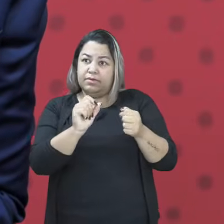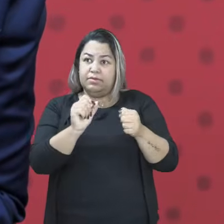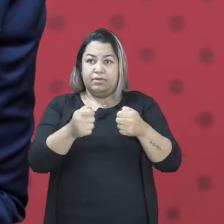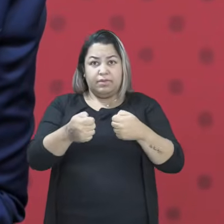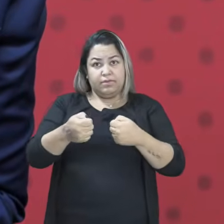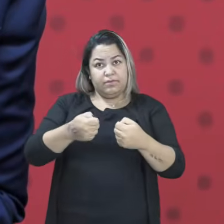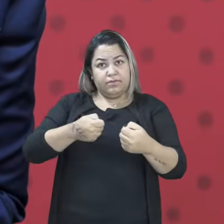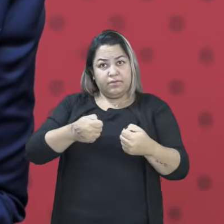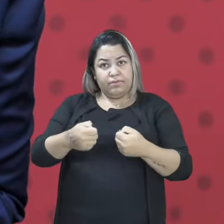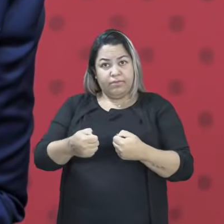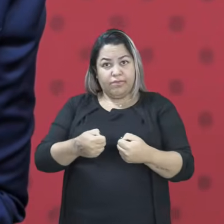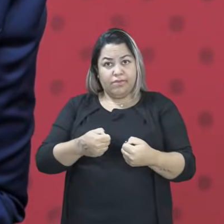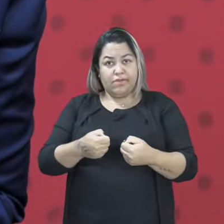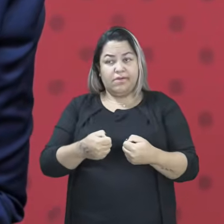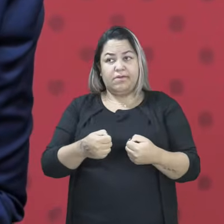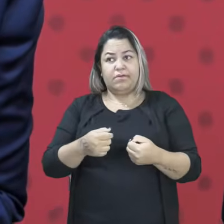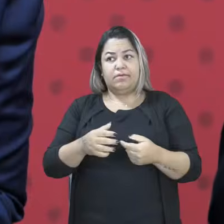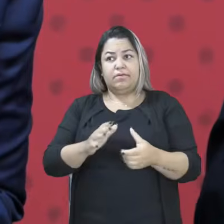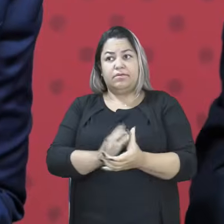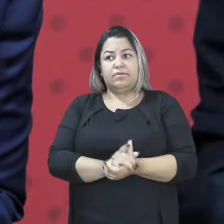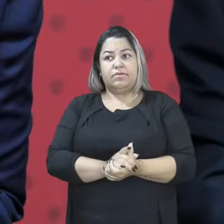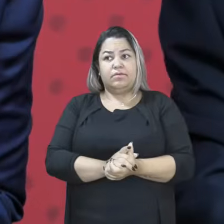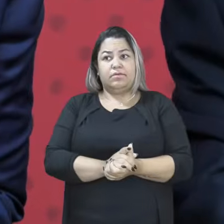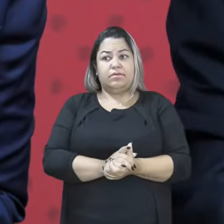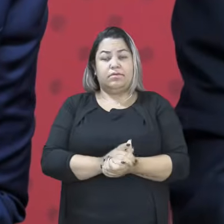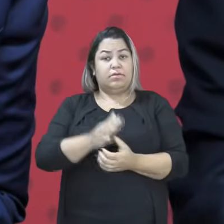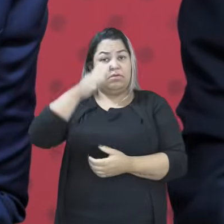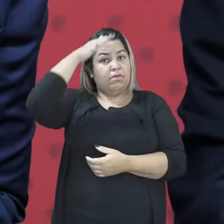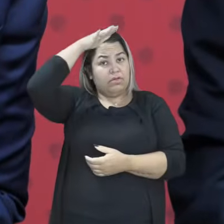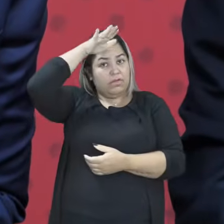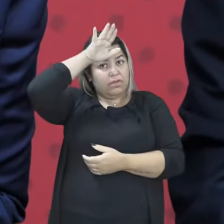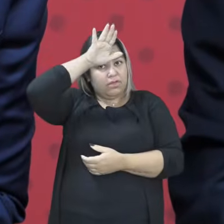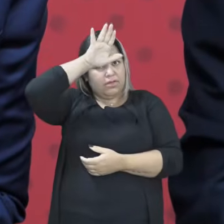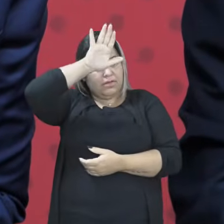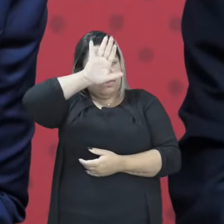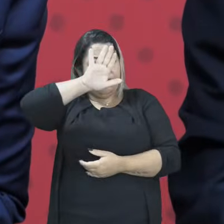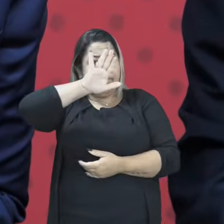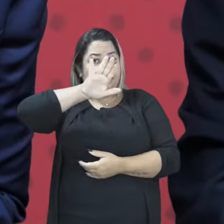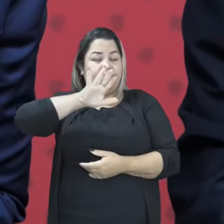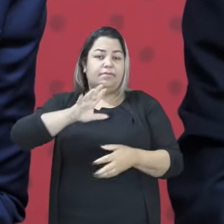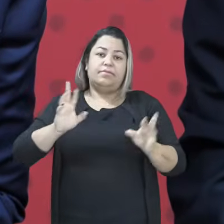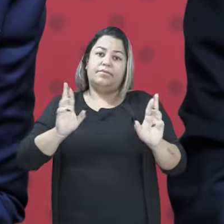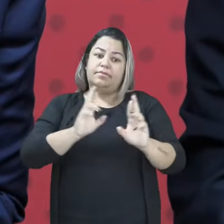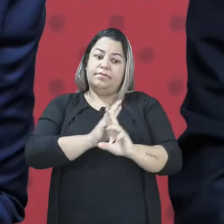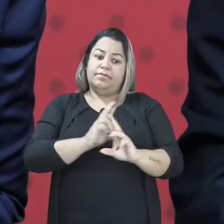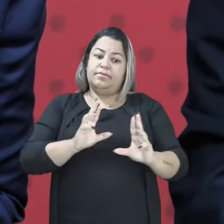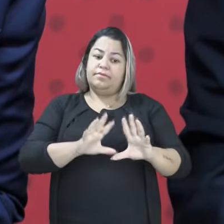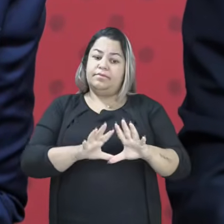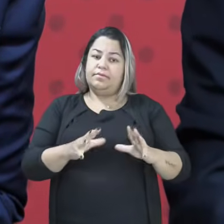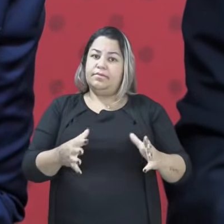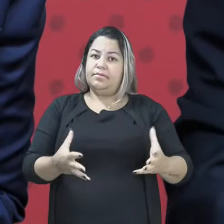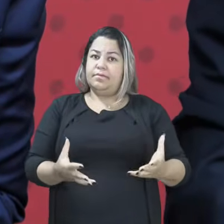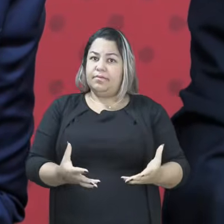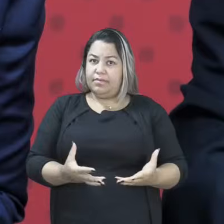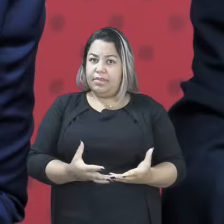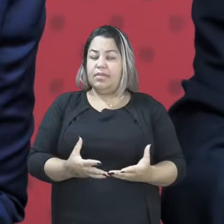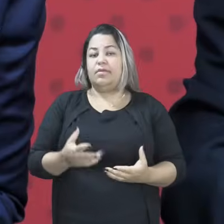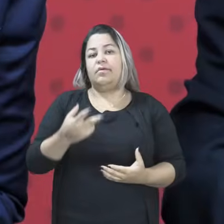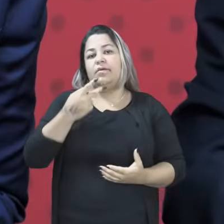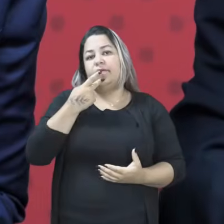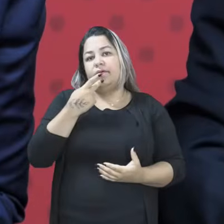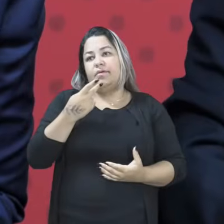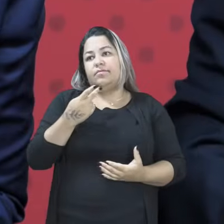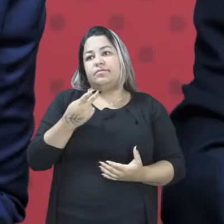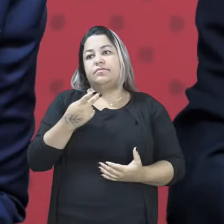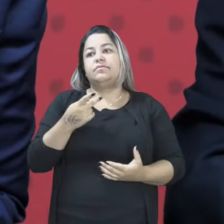essa ofensiva do governo Trump em relação ao mundo. Ou seja, eu falei de forma simbólica,